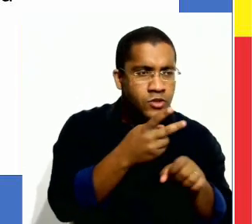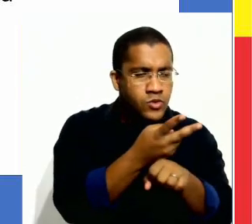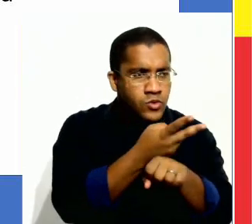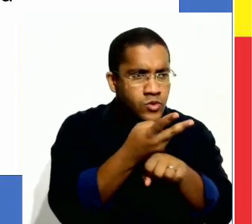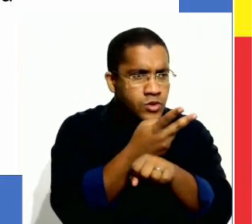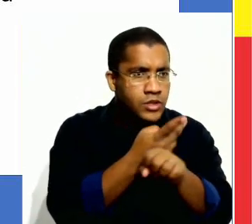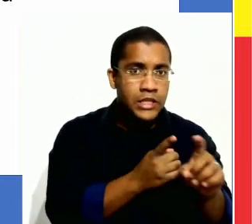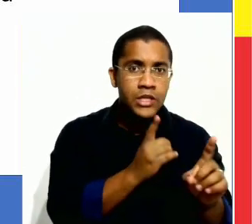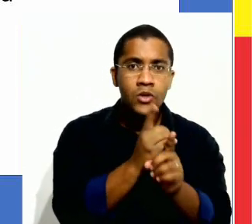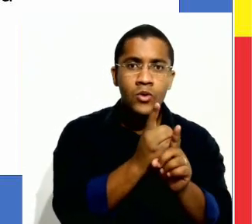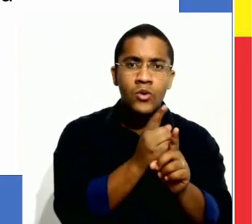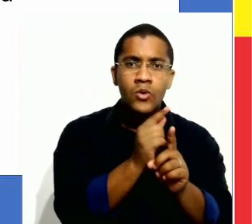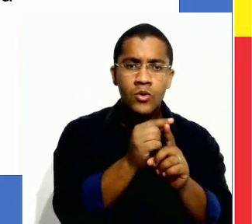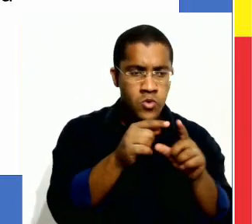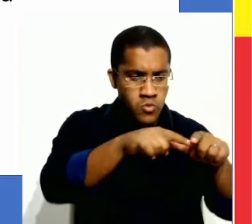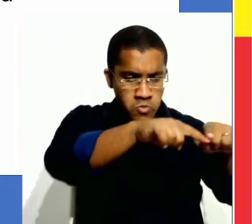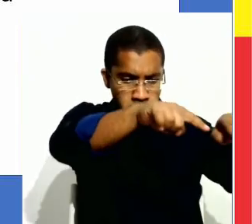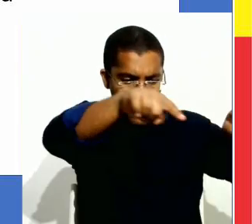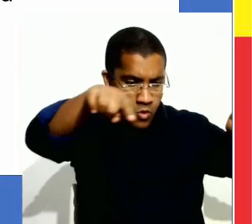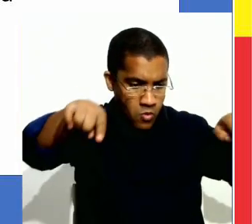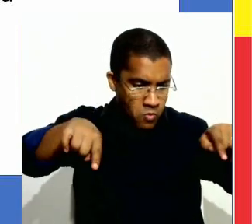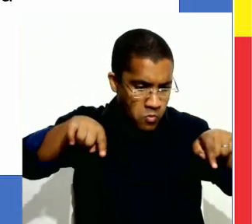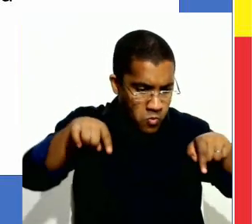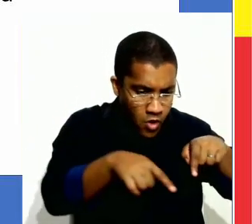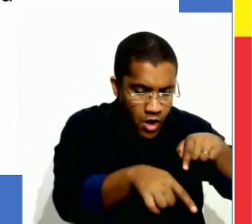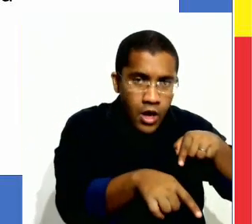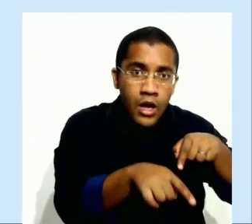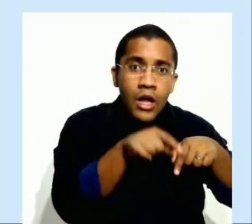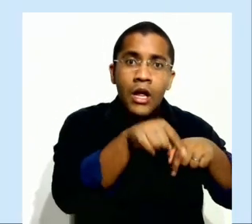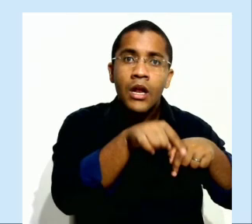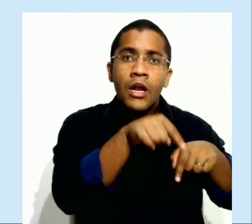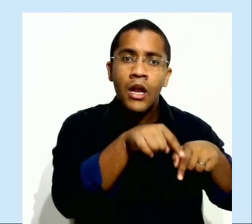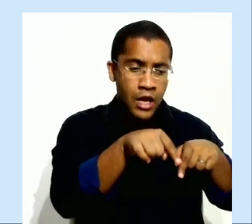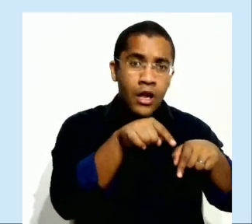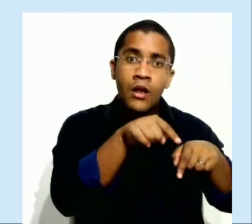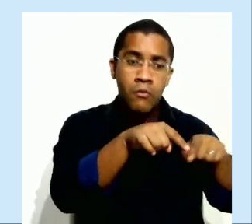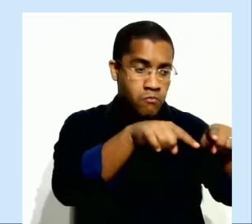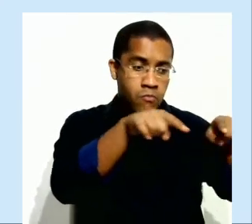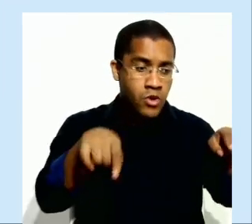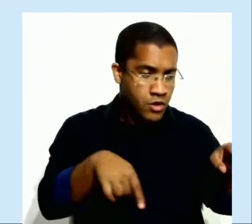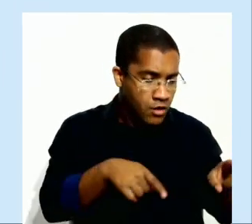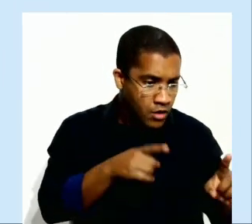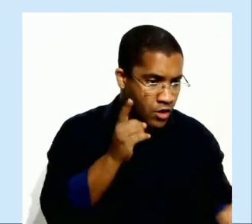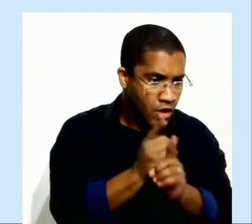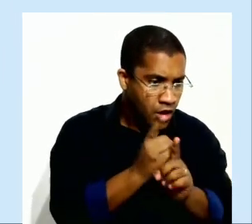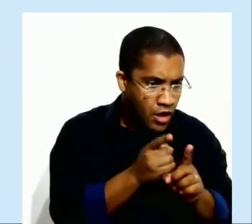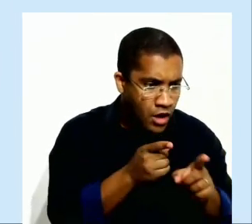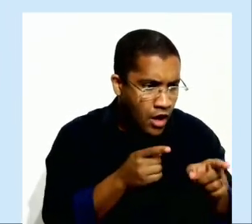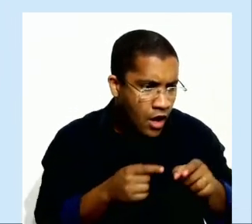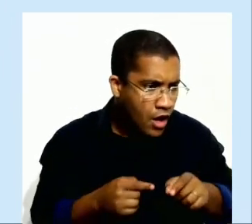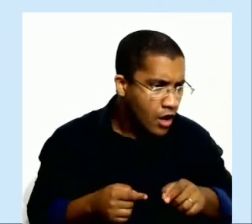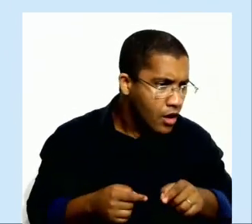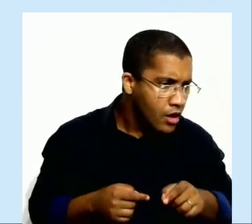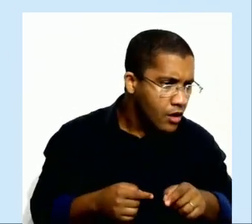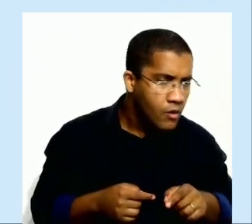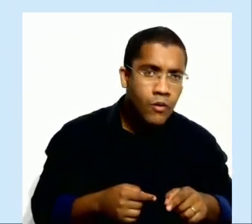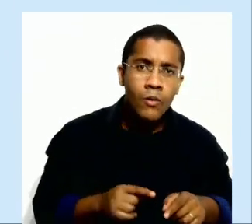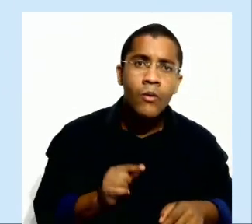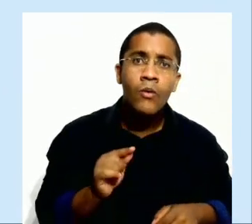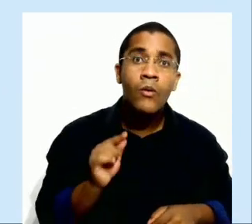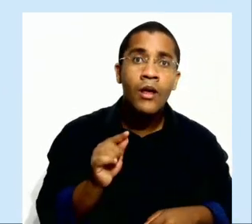do Sudão uma cratera. Eita! O que tinha nessa